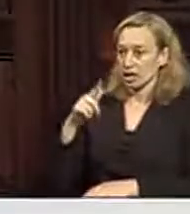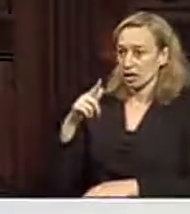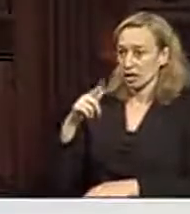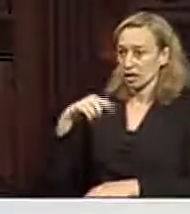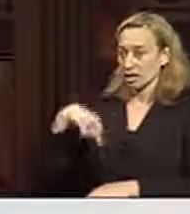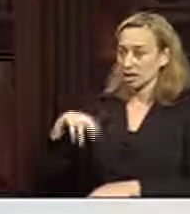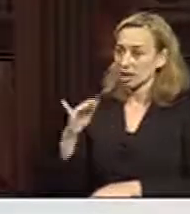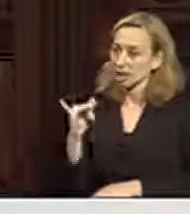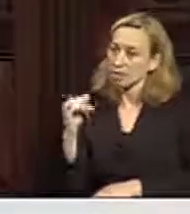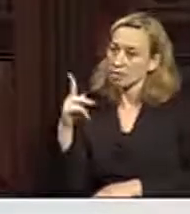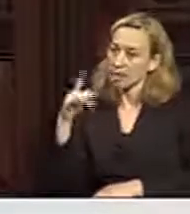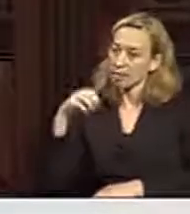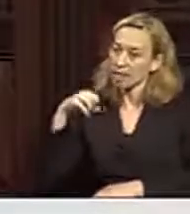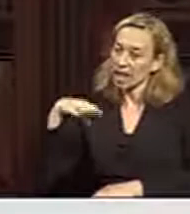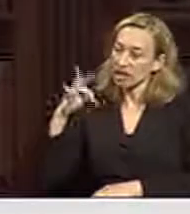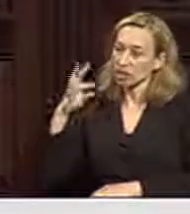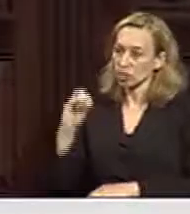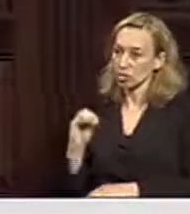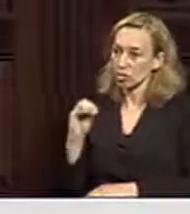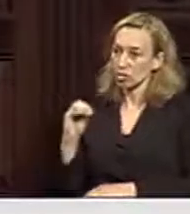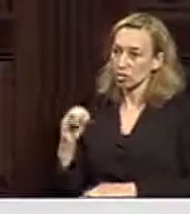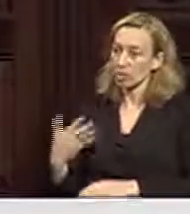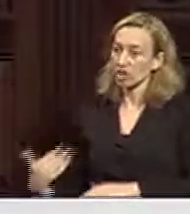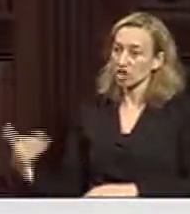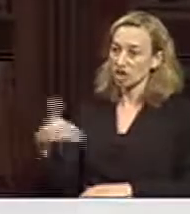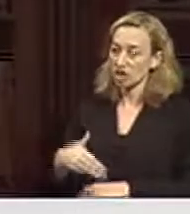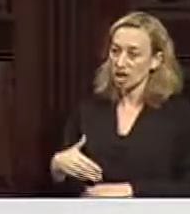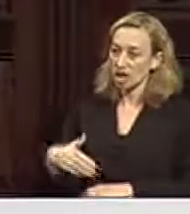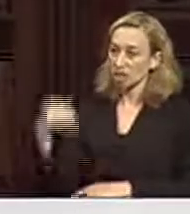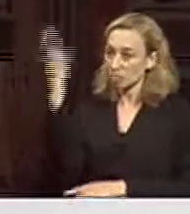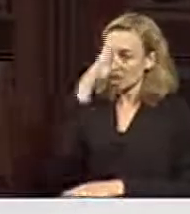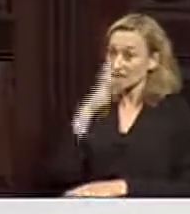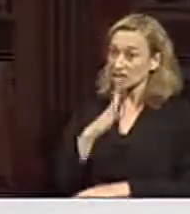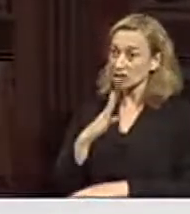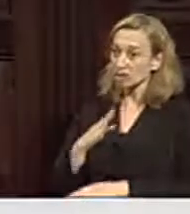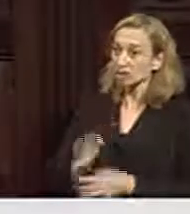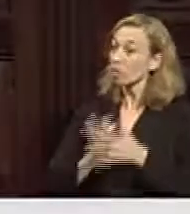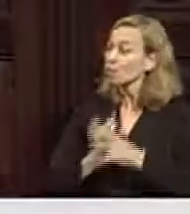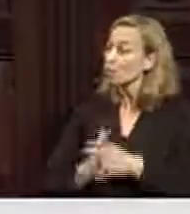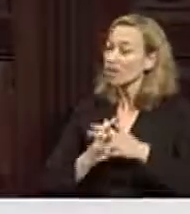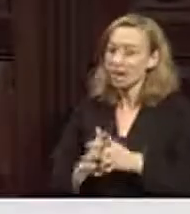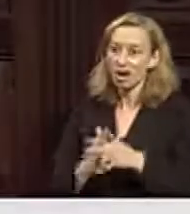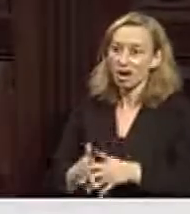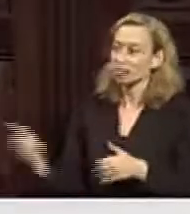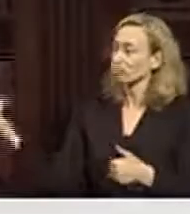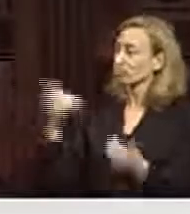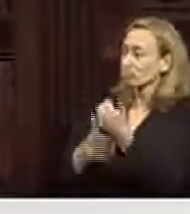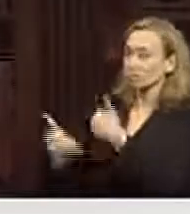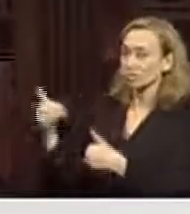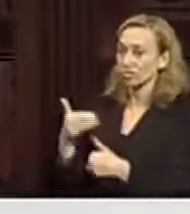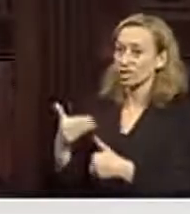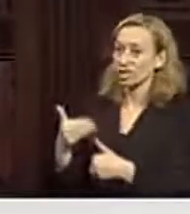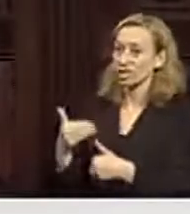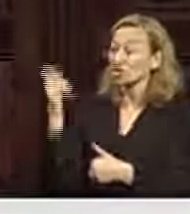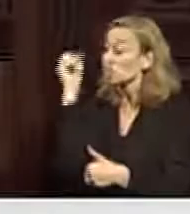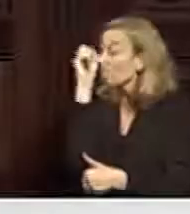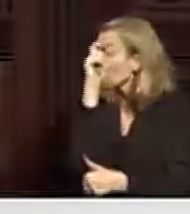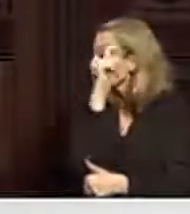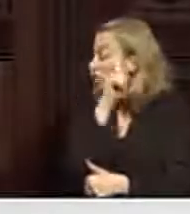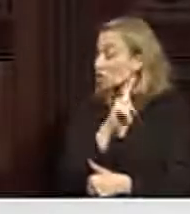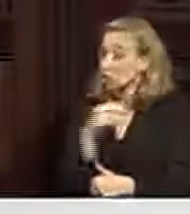serem acessados aos pacientes de doenças raras, A burocracia